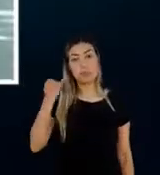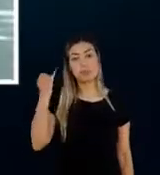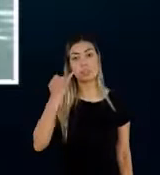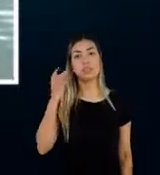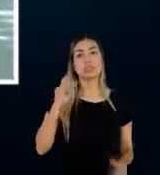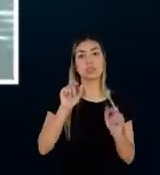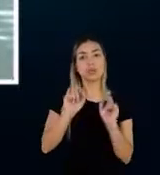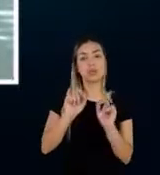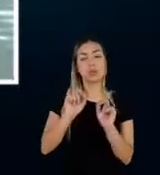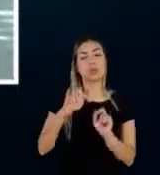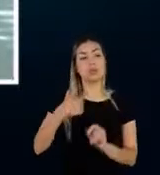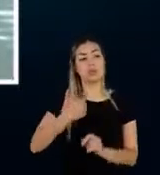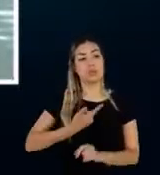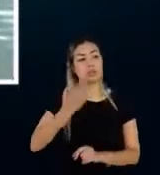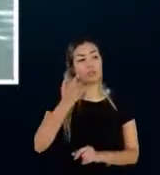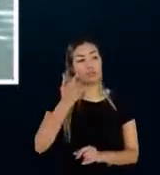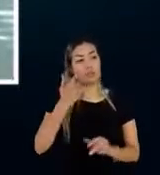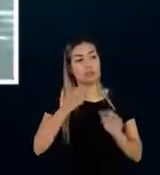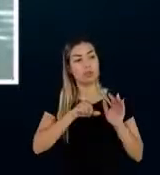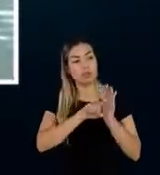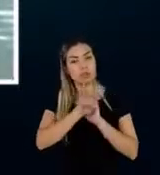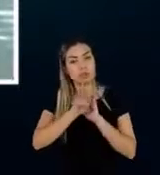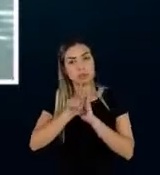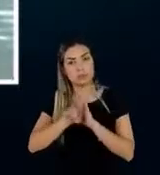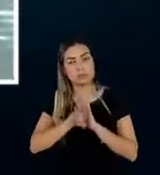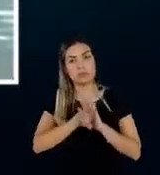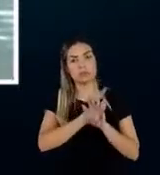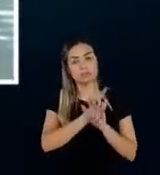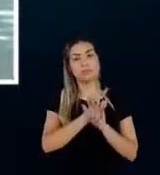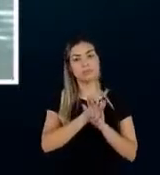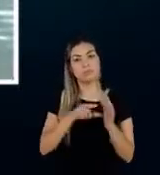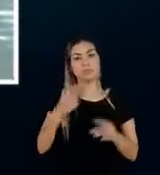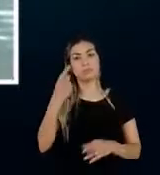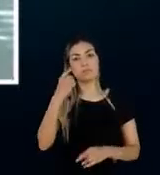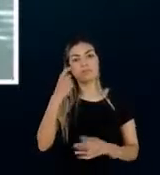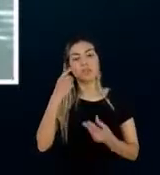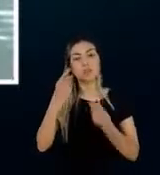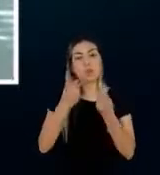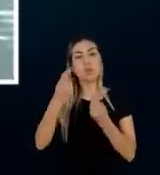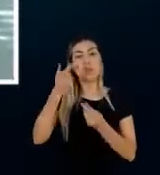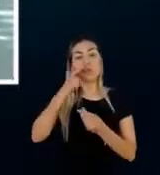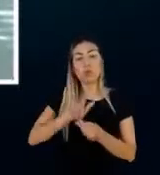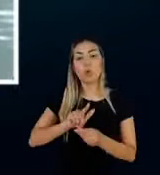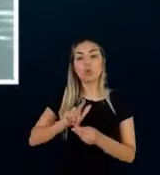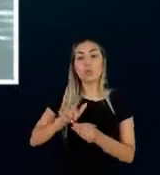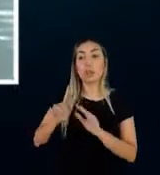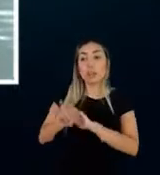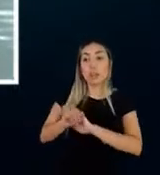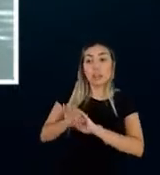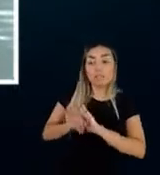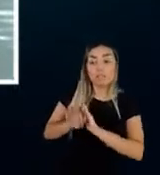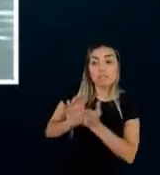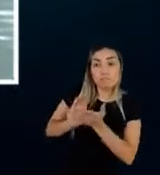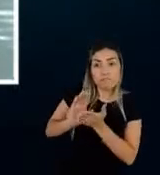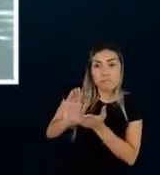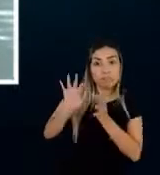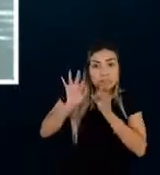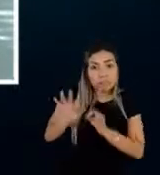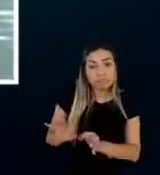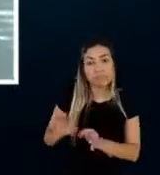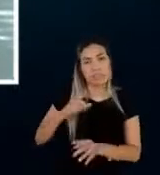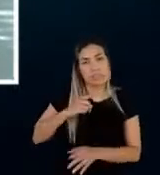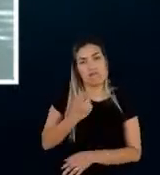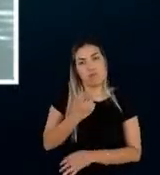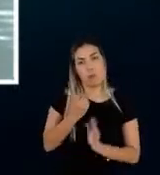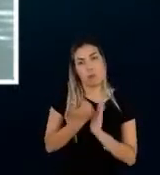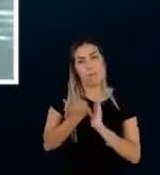olhar a pesquisa como investimento, e para ter um investimento de qualidade, a gente tem um custo maior, mas o retorno,